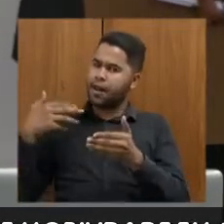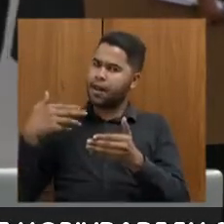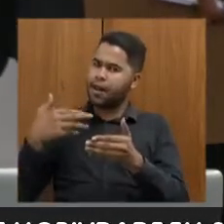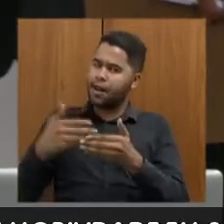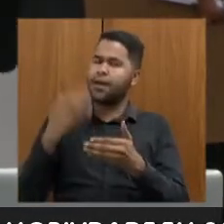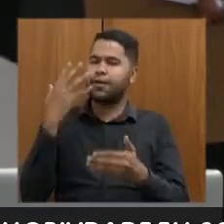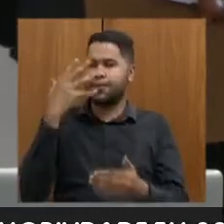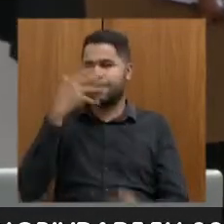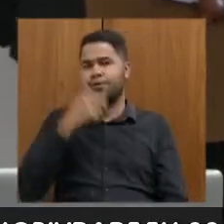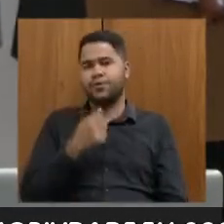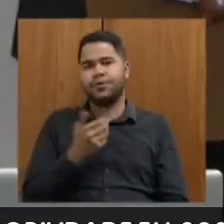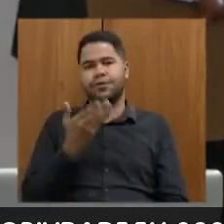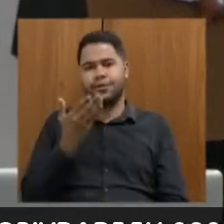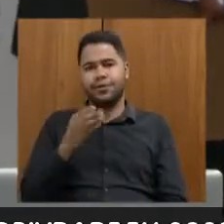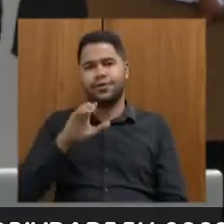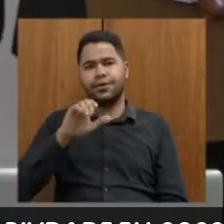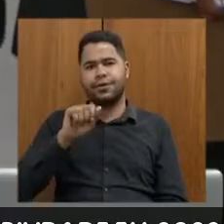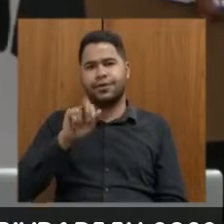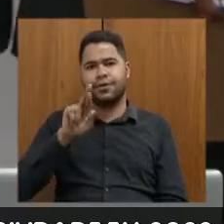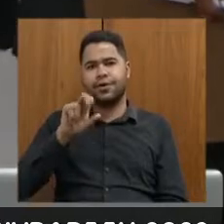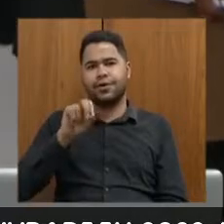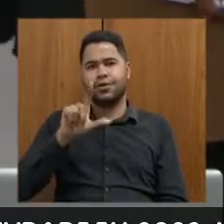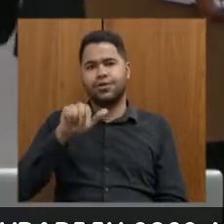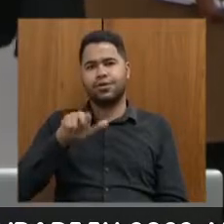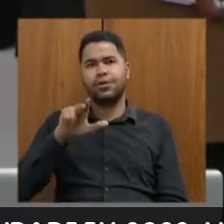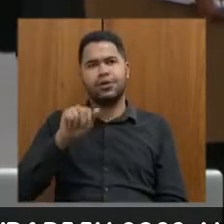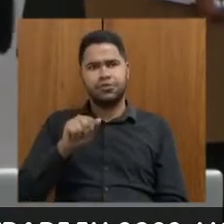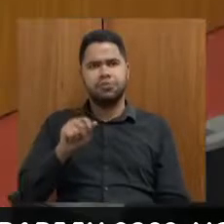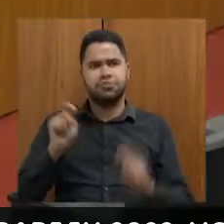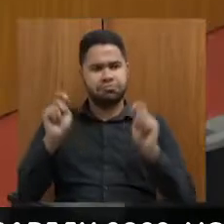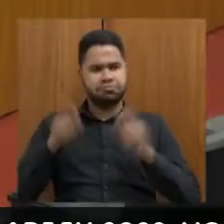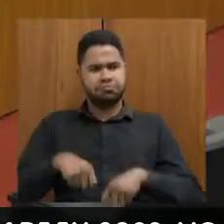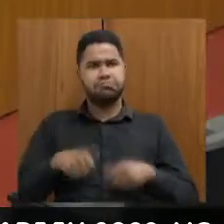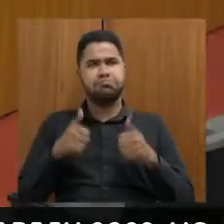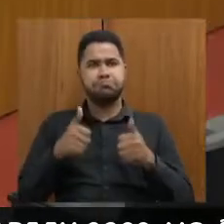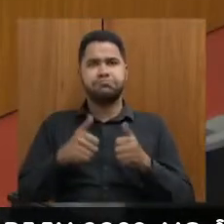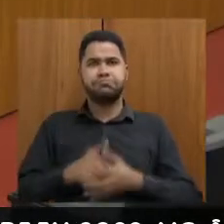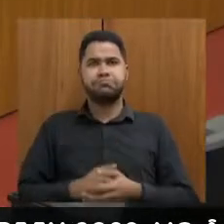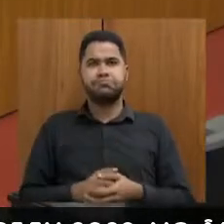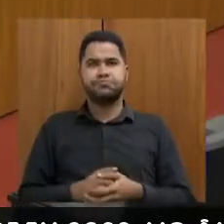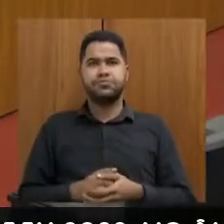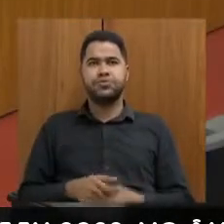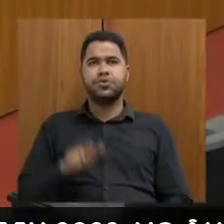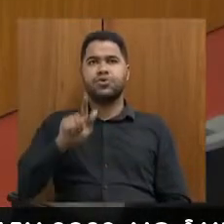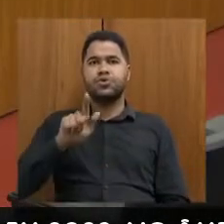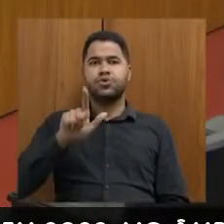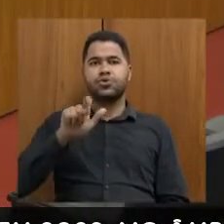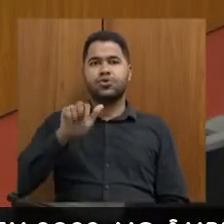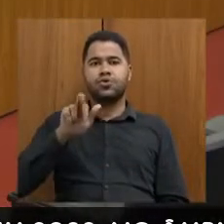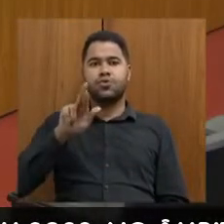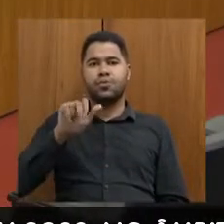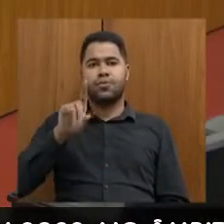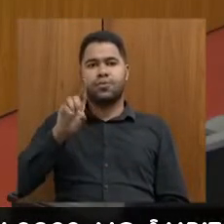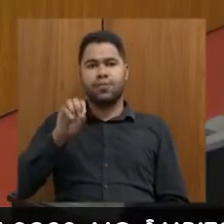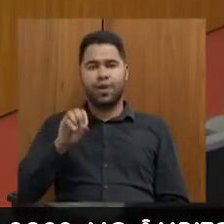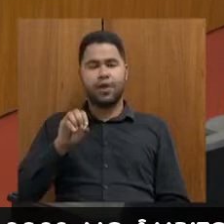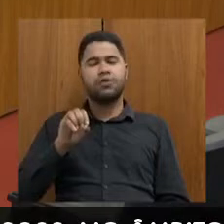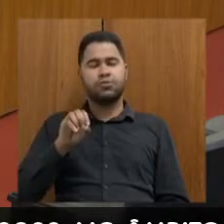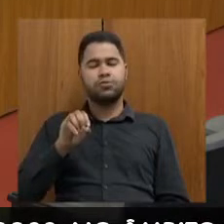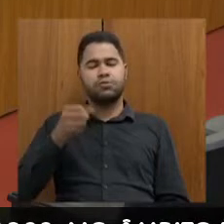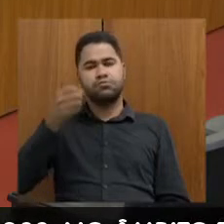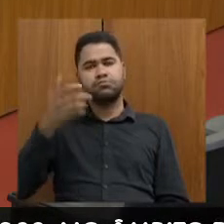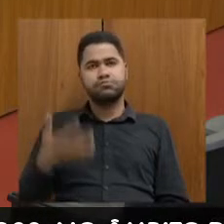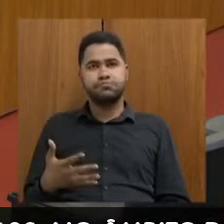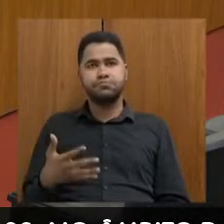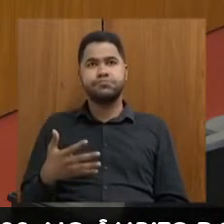da nossa querida Carolina Rocha 18 competentes é Gilberto Gil Pereira falando aí tudo bem